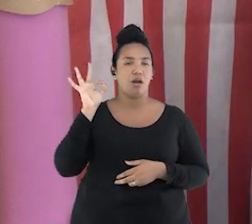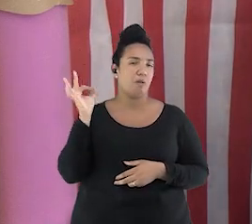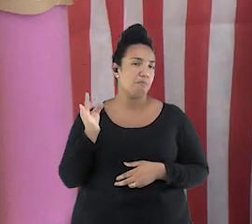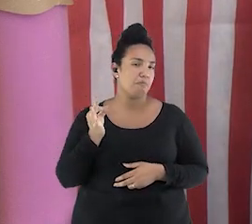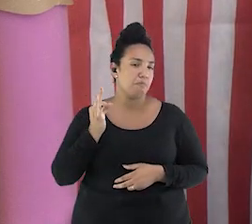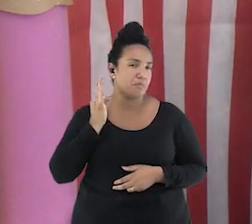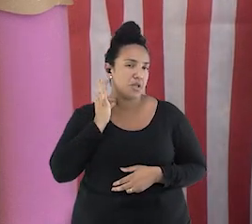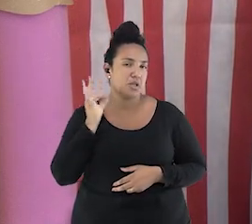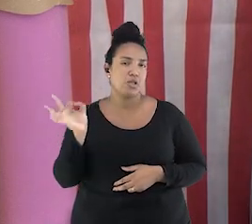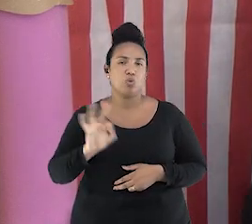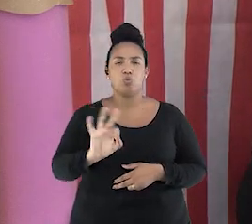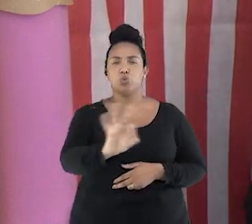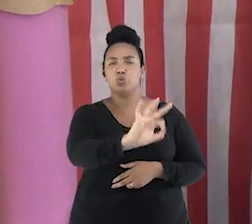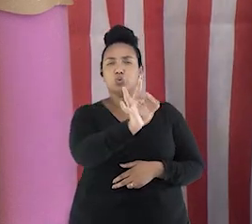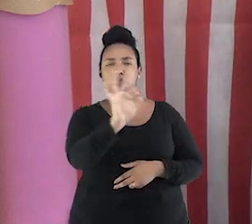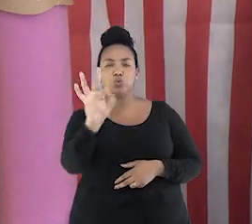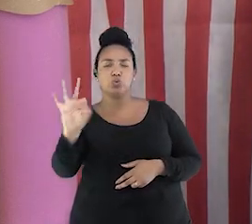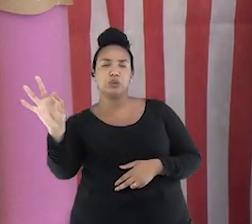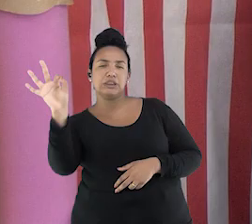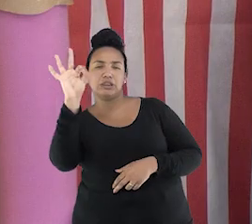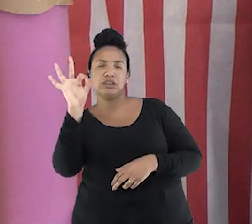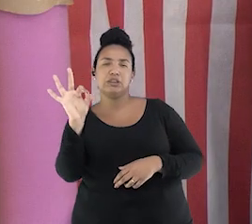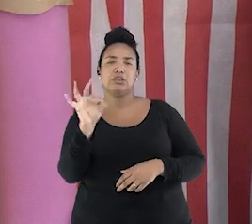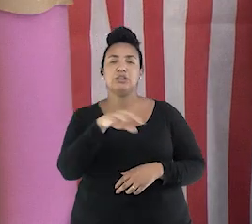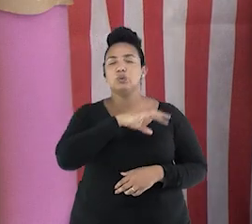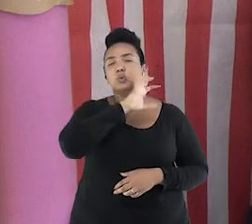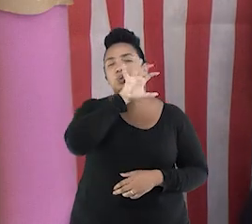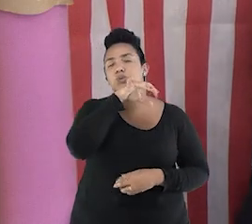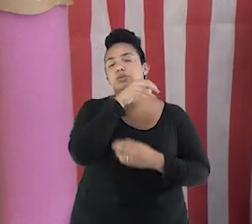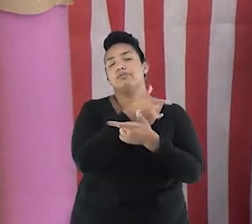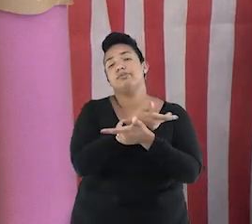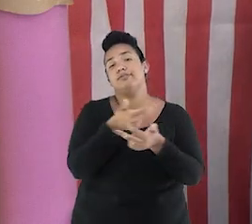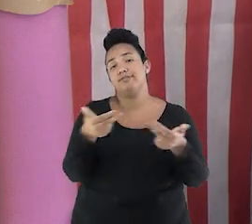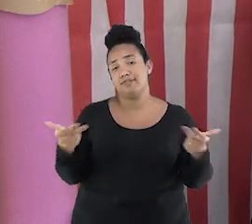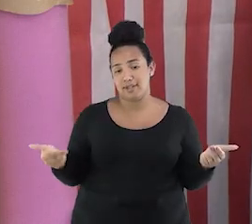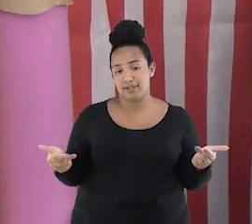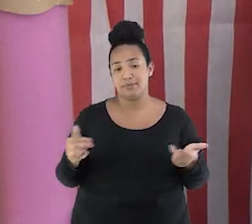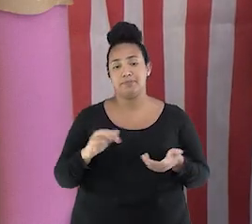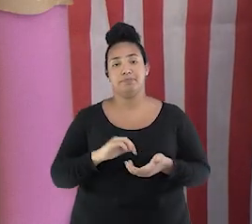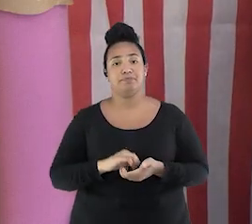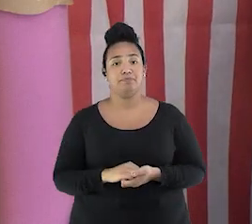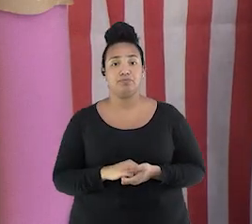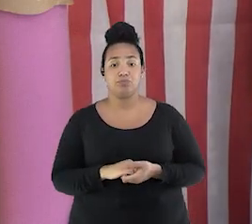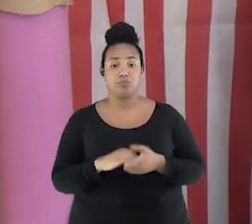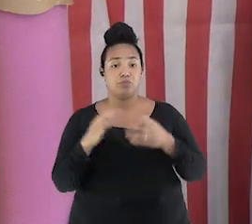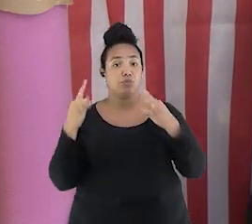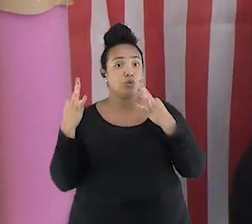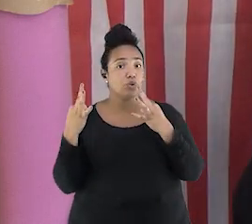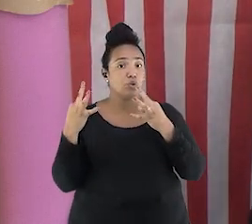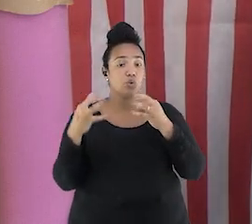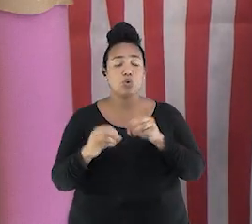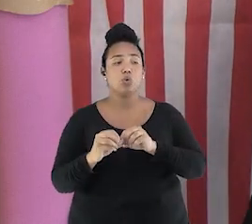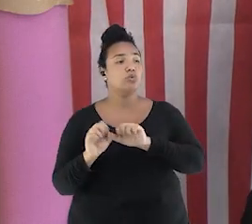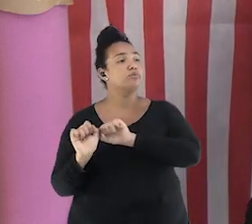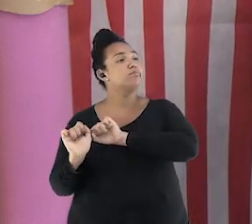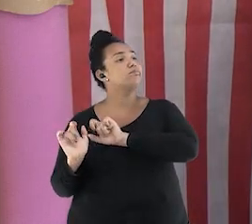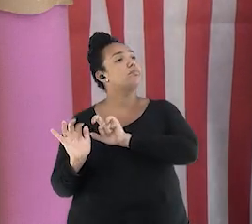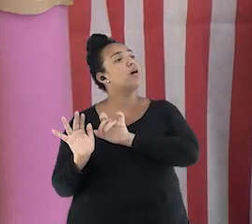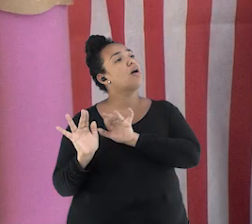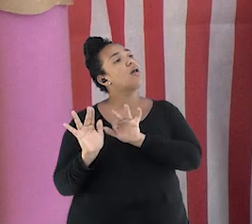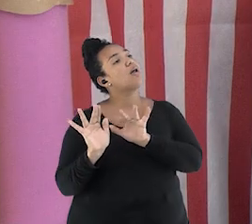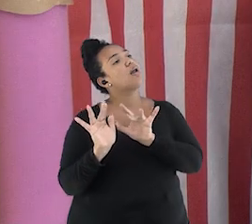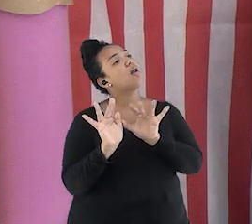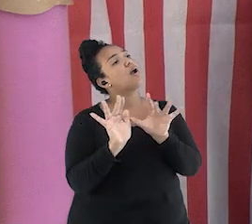pernilongos, vespas e mil outros bichinhos. Todos passavam por ela, sumiam